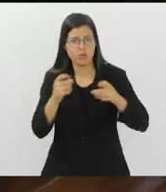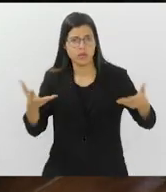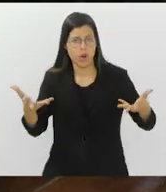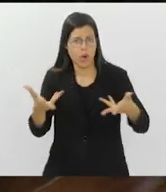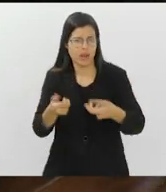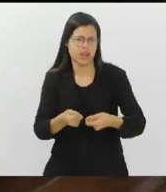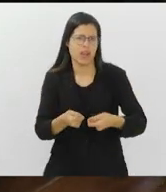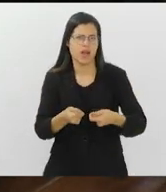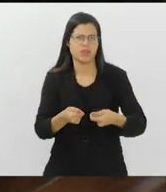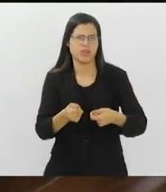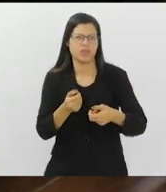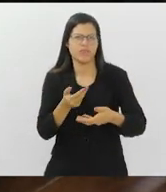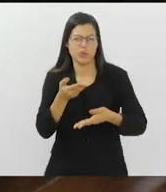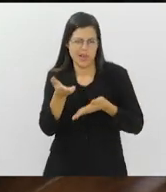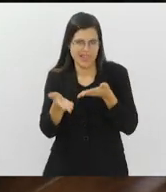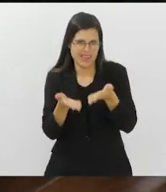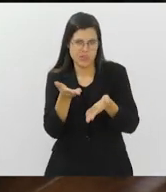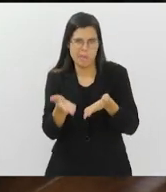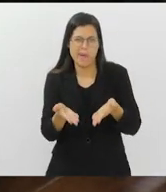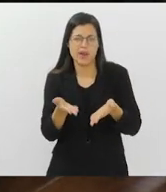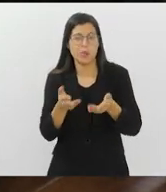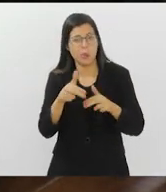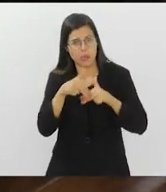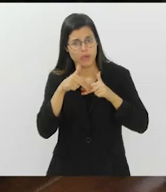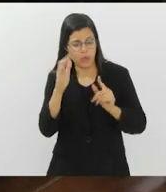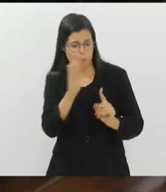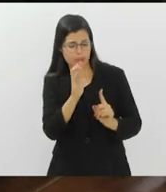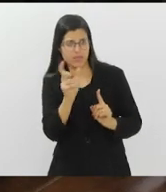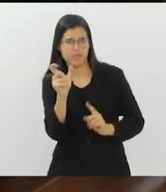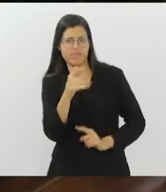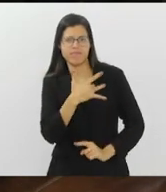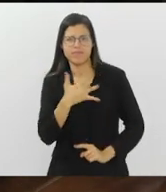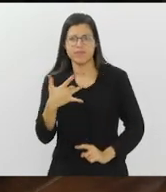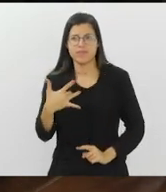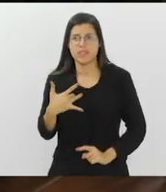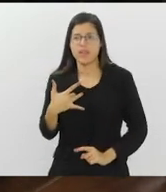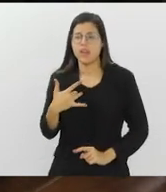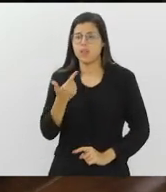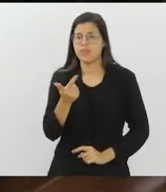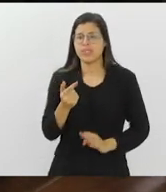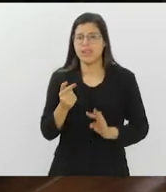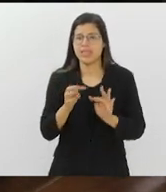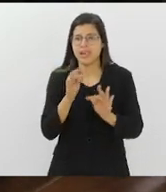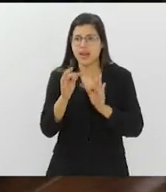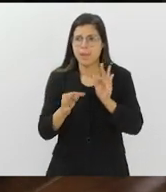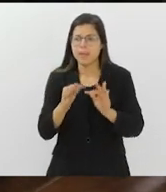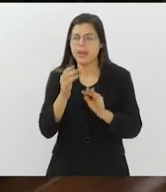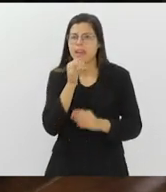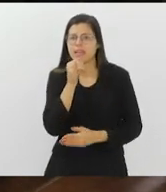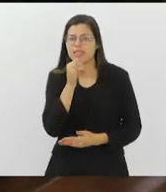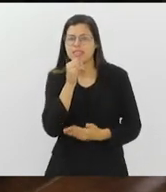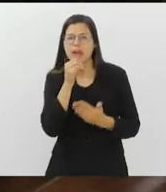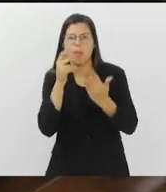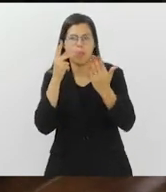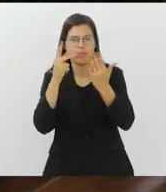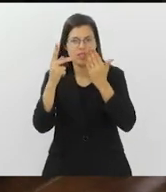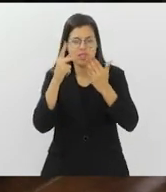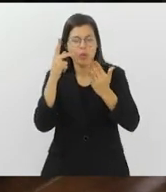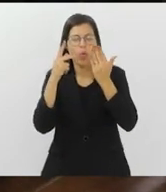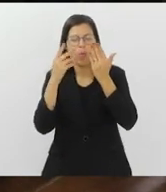dos planos. A não aceitação de terapias fundamentais para crianças, como psicopedagogia,